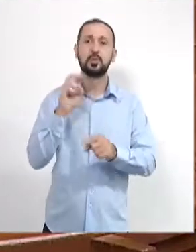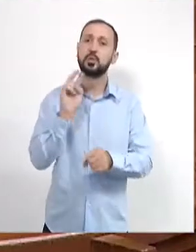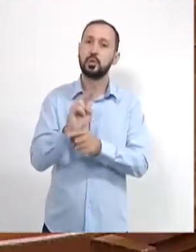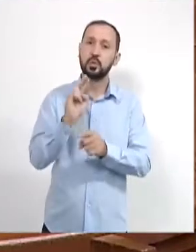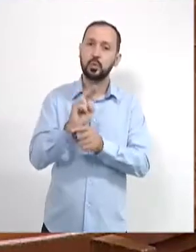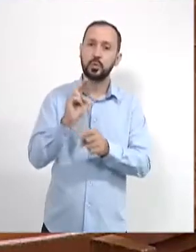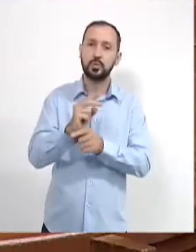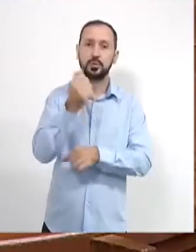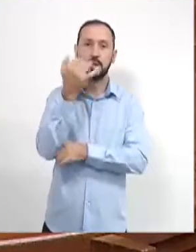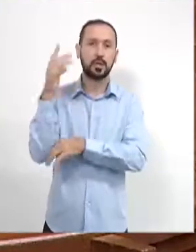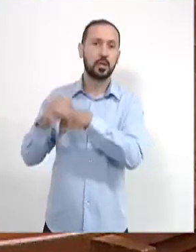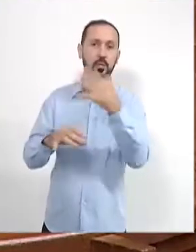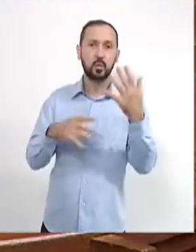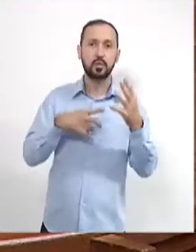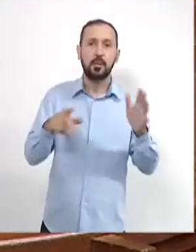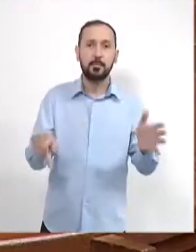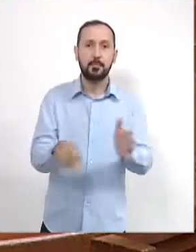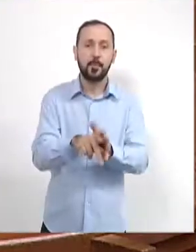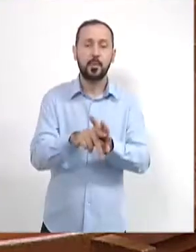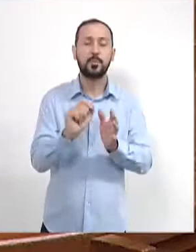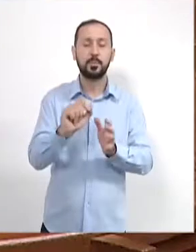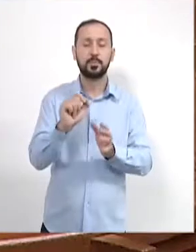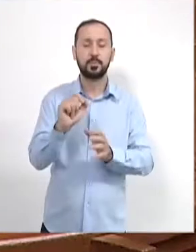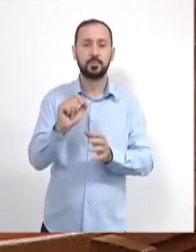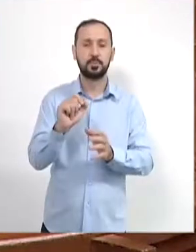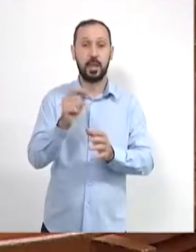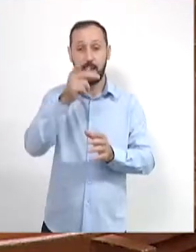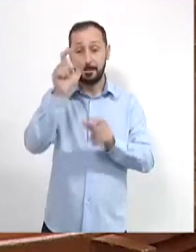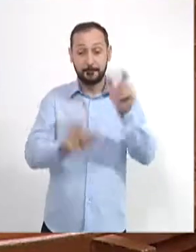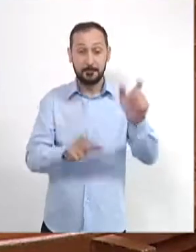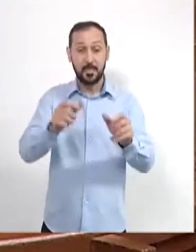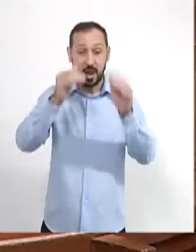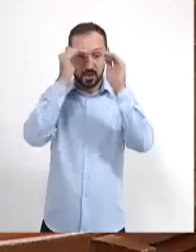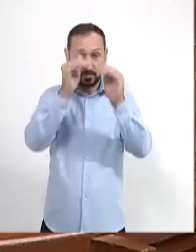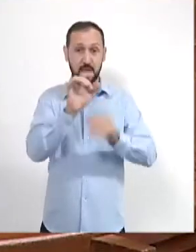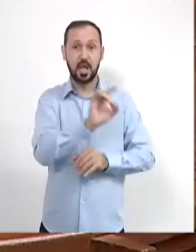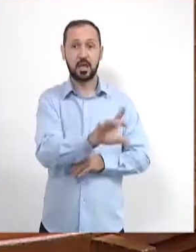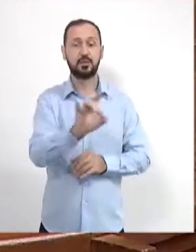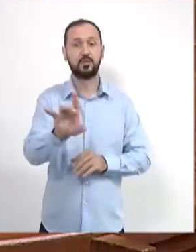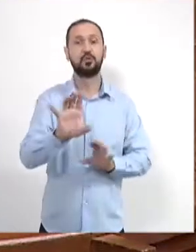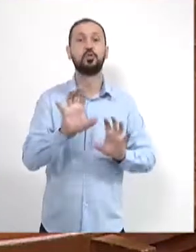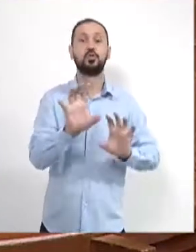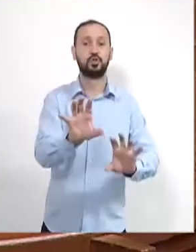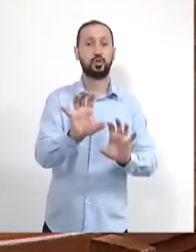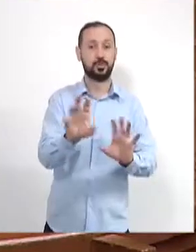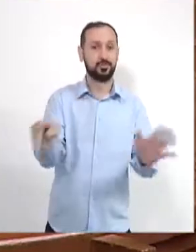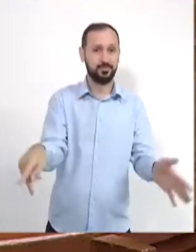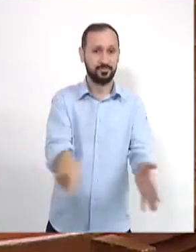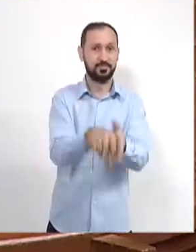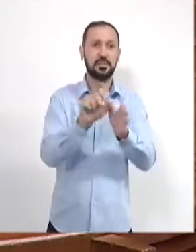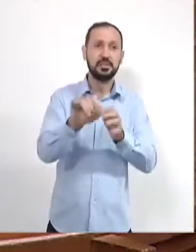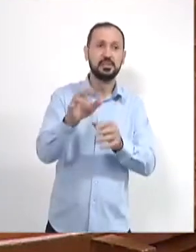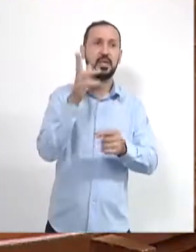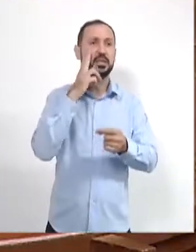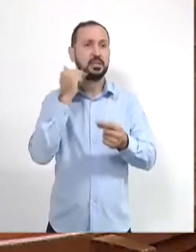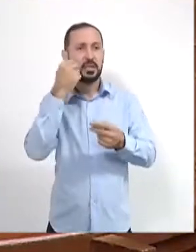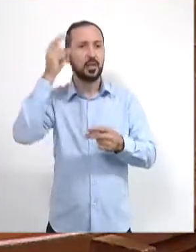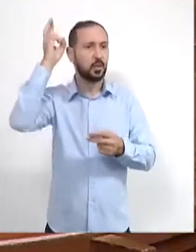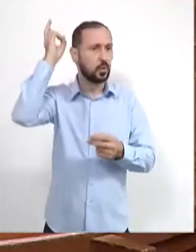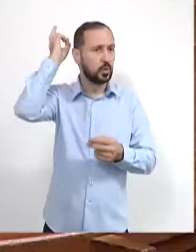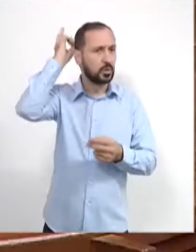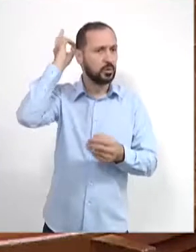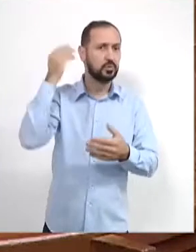natureza, preserve o meio ambiente, que respeite as pessoas na sua individualidade, independente se é negro, se é